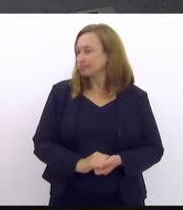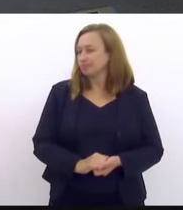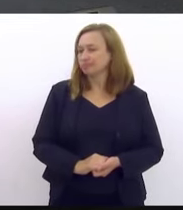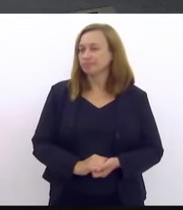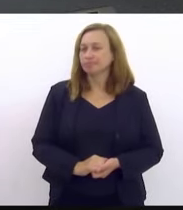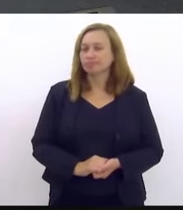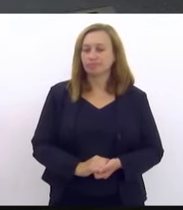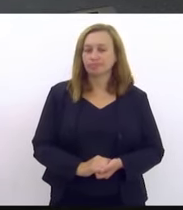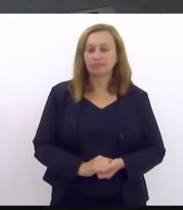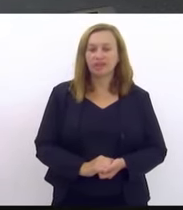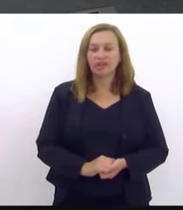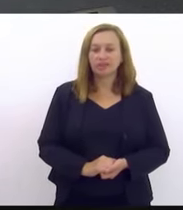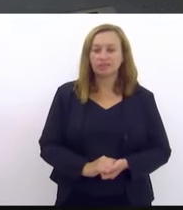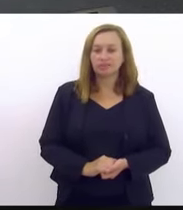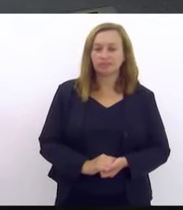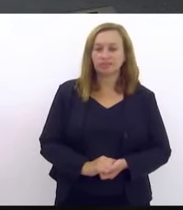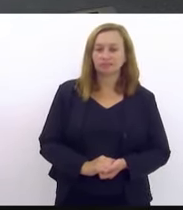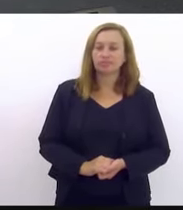Carlos.